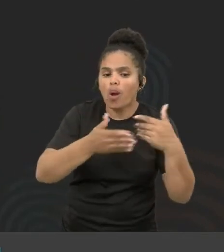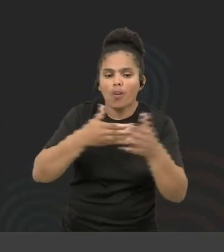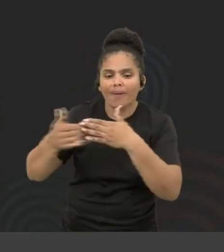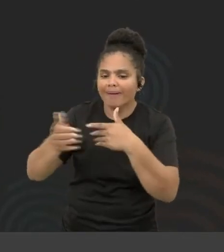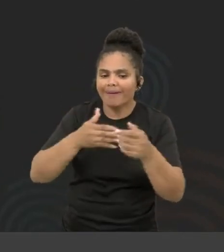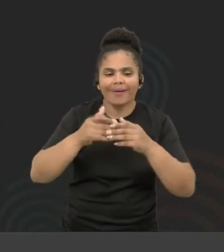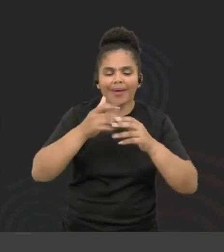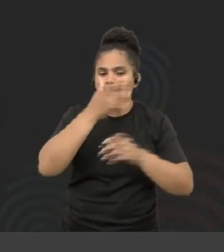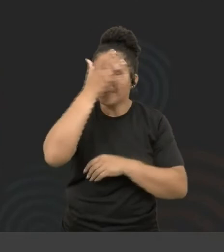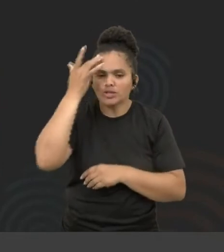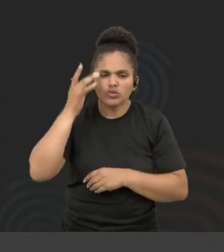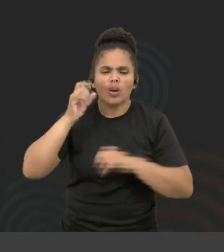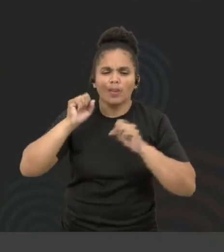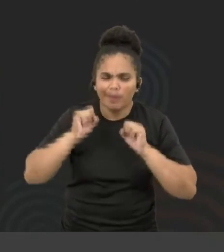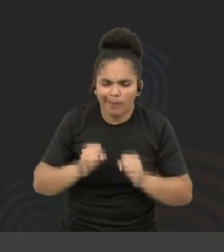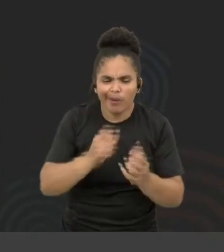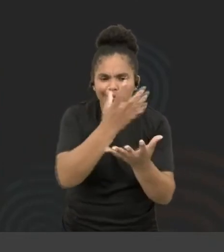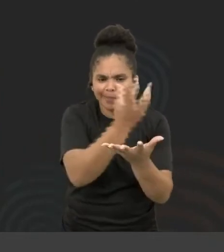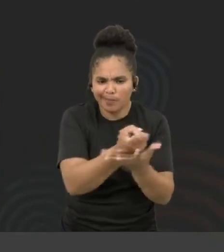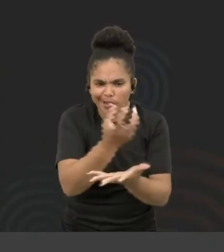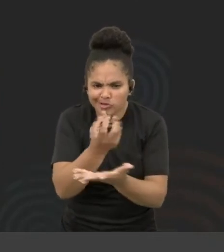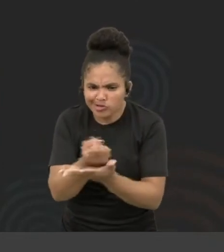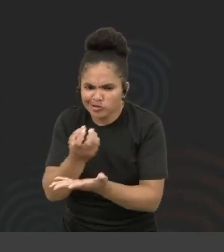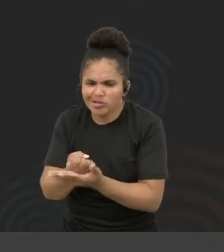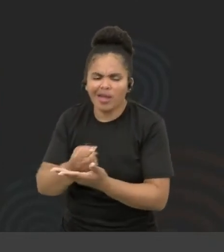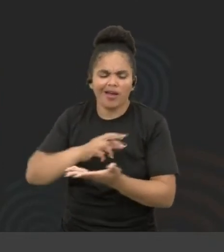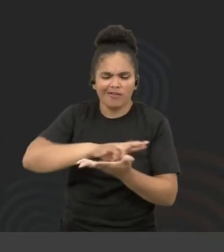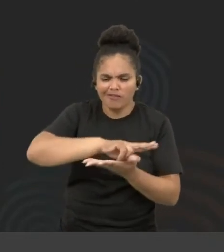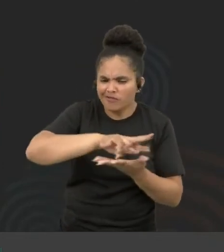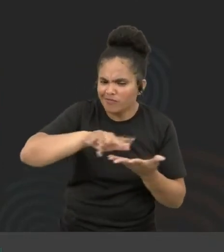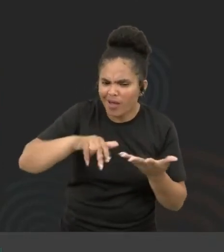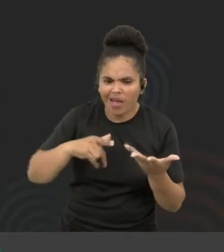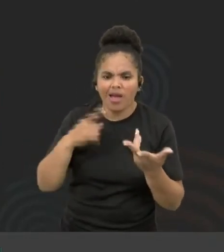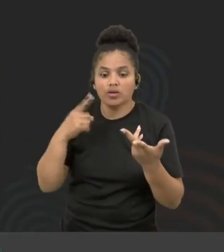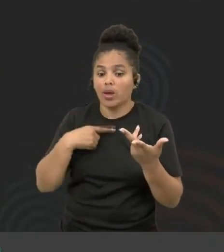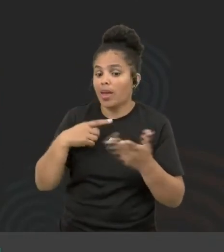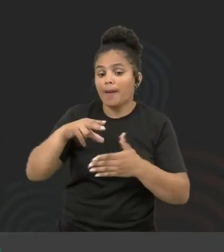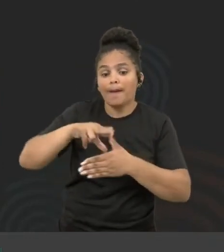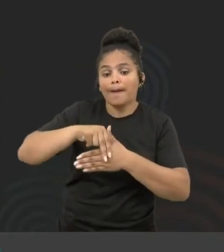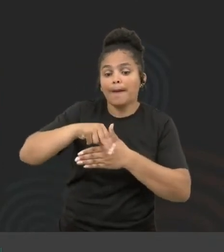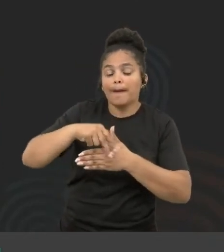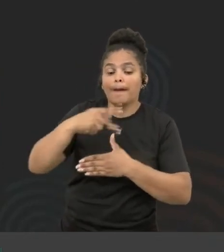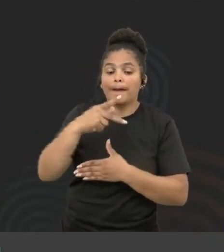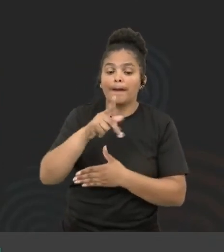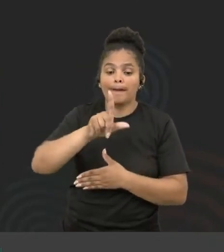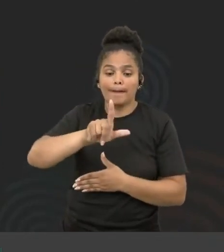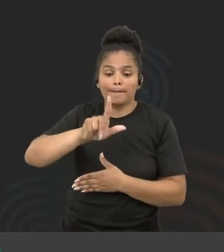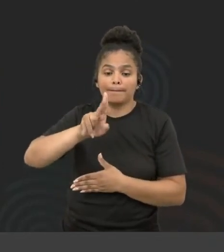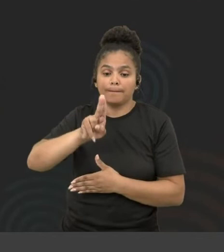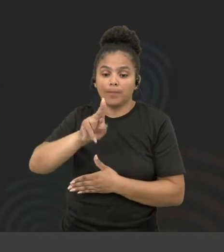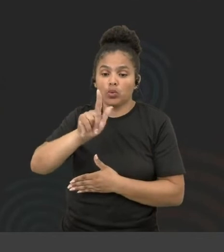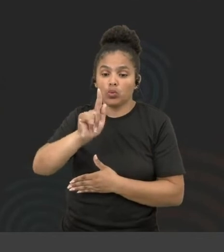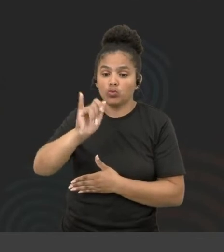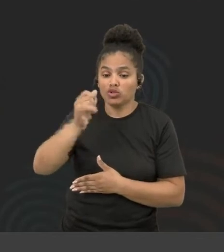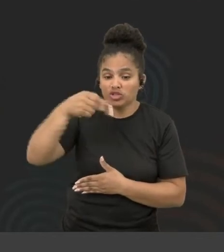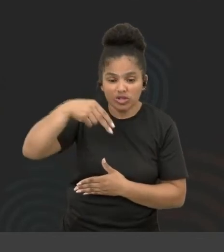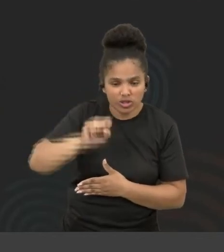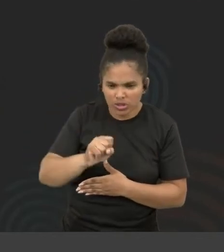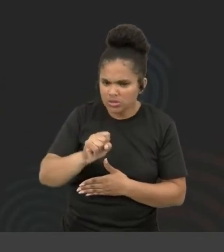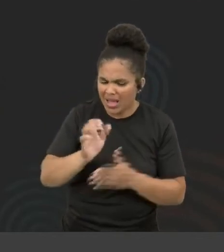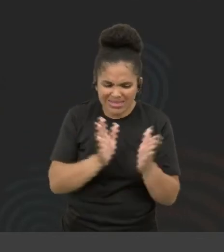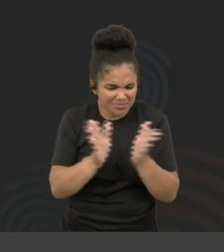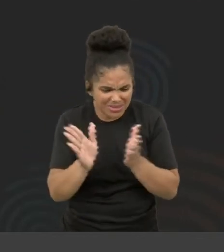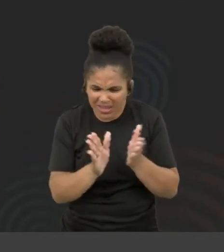baixar aplicações, ou então são aplicações na web, ou são simplesmente plugins para acessibilidade. Então, acessibilidade não é uma